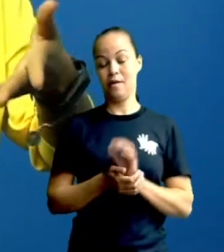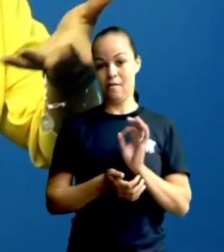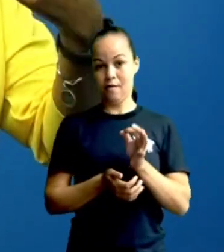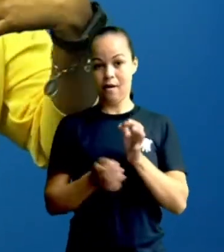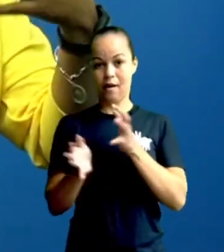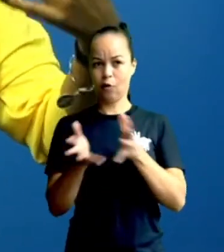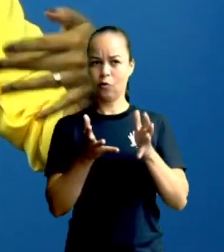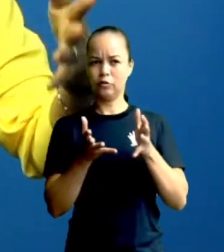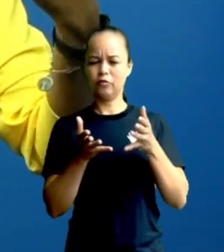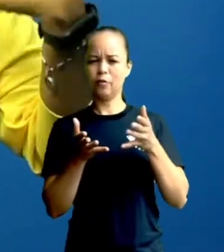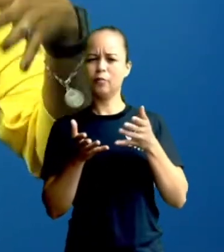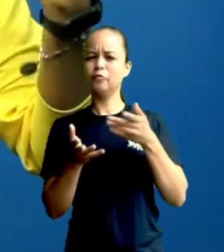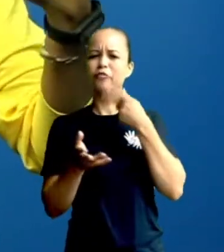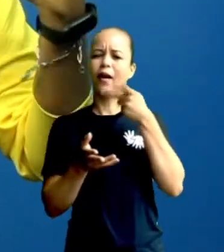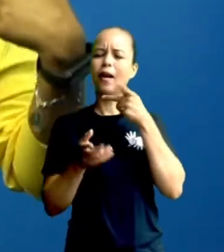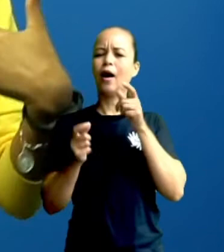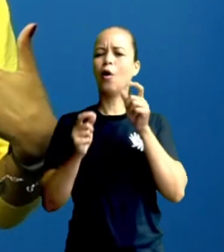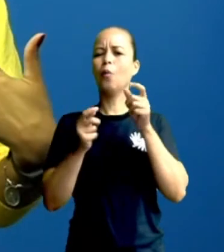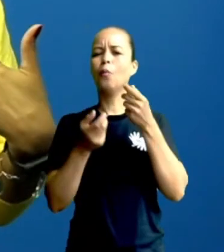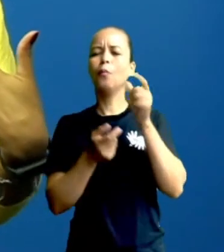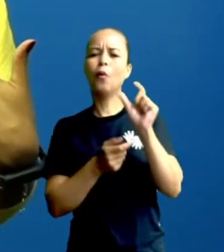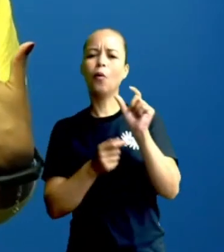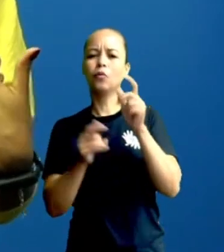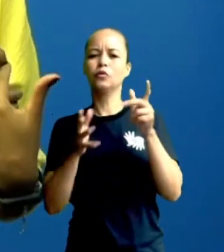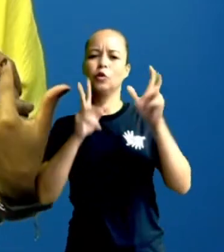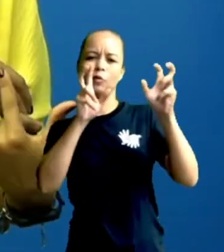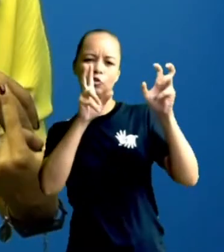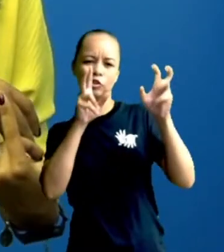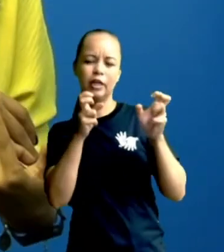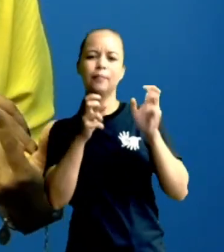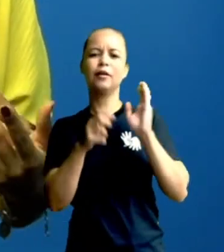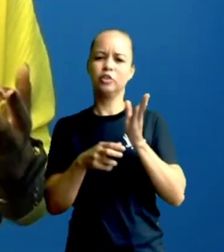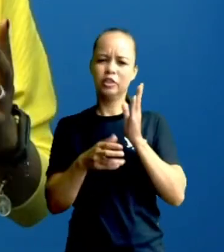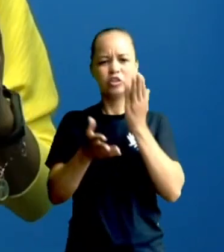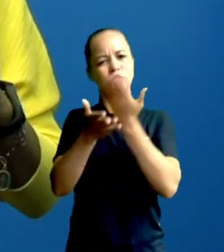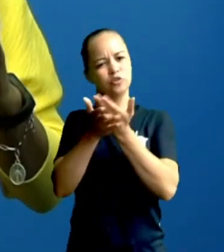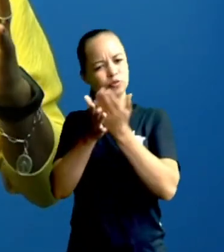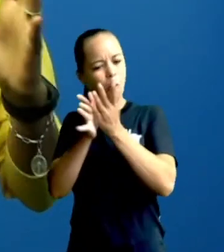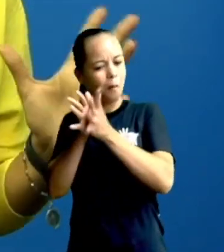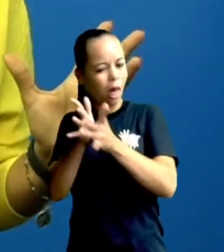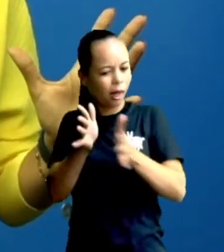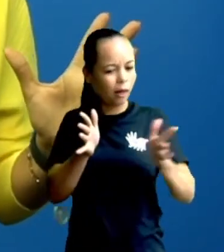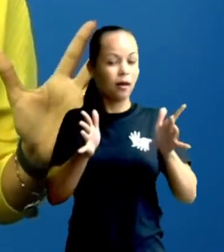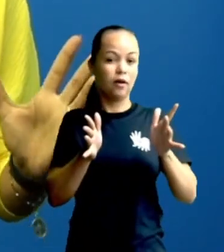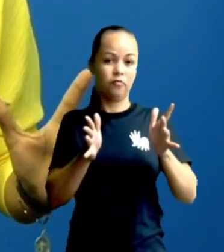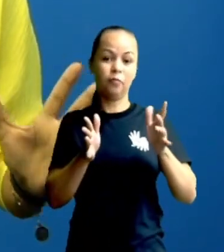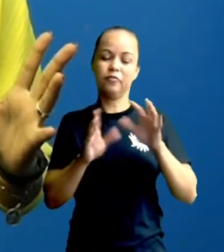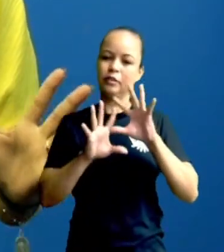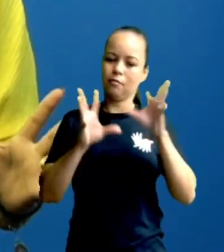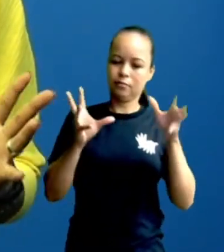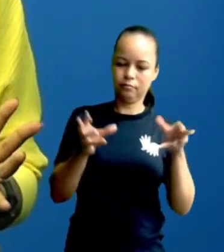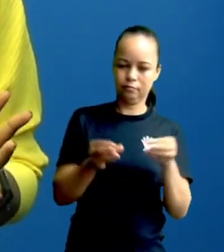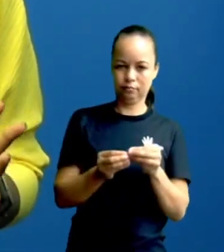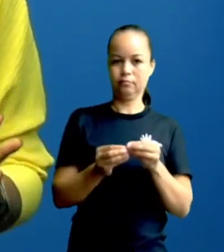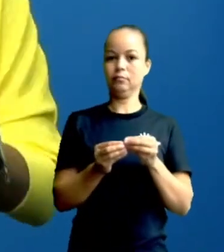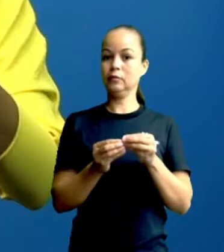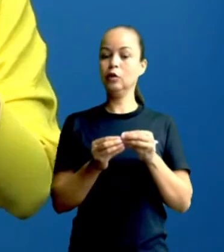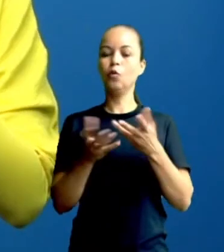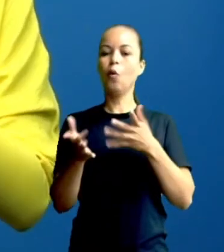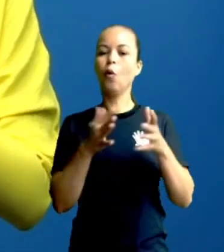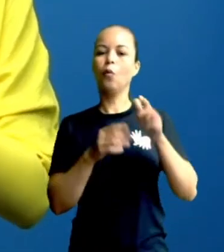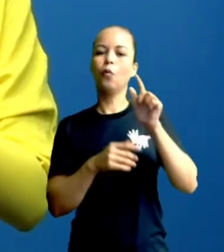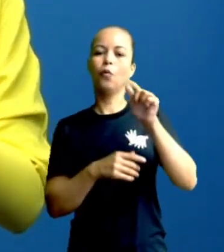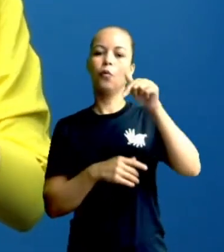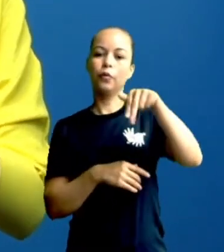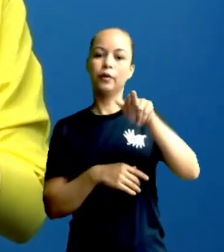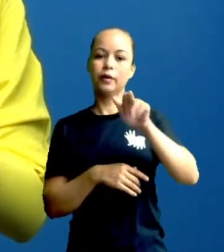sobre alguns assuntos, sobre aulas passadas que a gente já vivenciou. Vamos fazer uma revisão com um quiz de